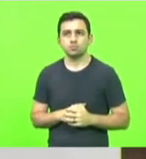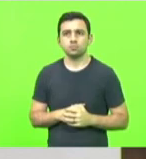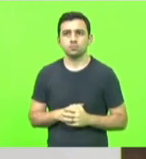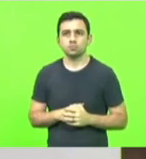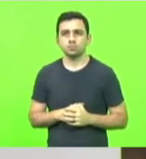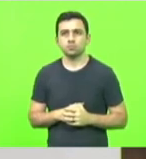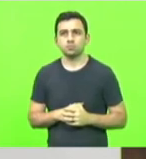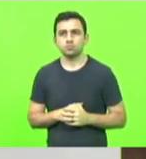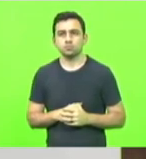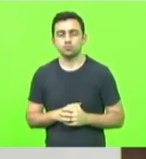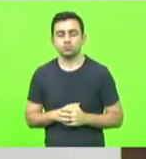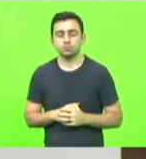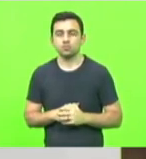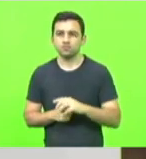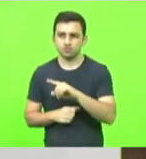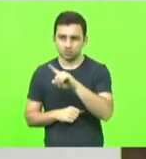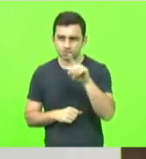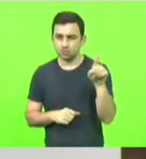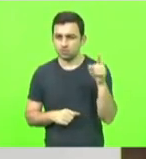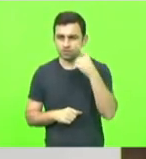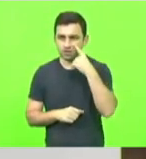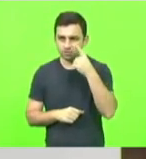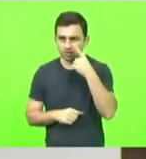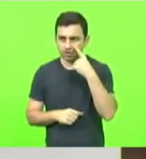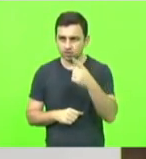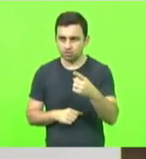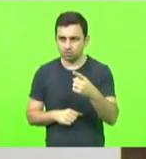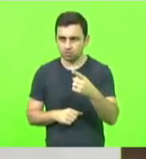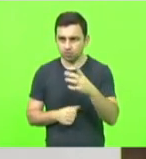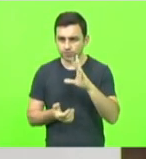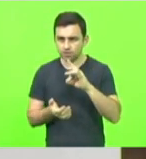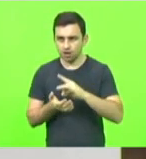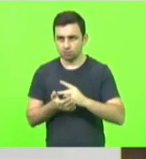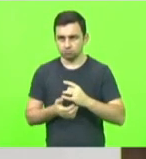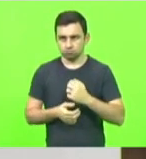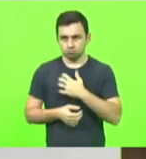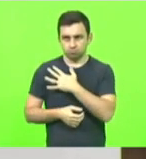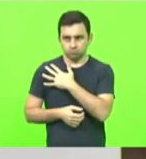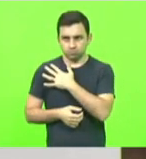Você viu algum oficial cometer suicídio?